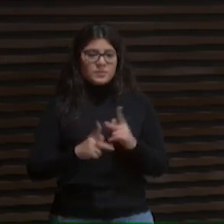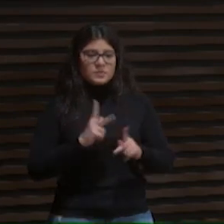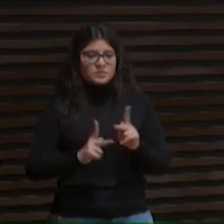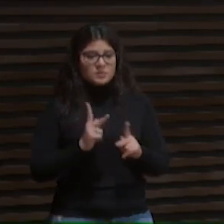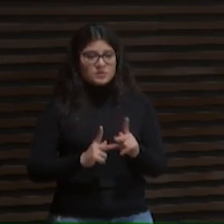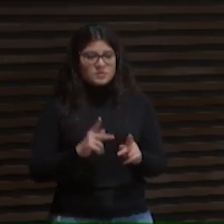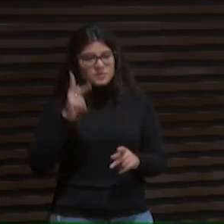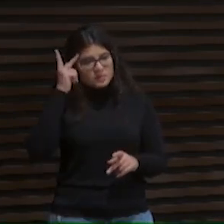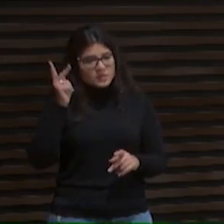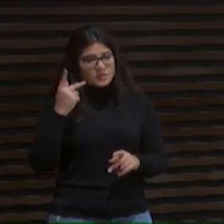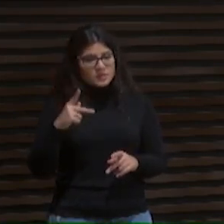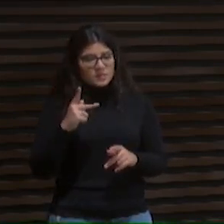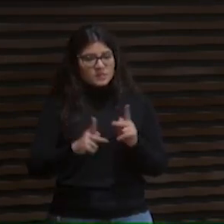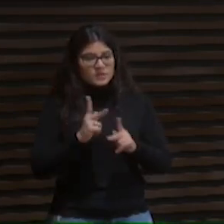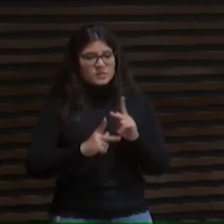por ele.